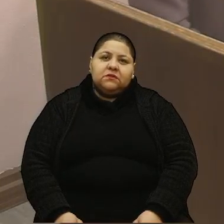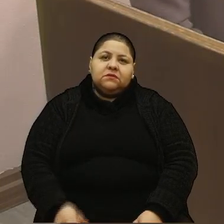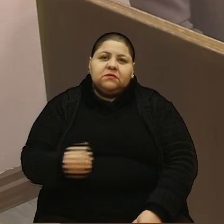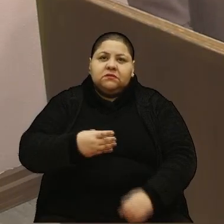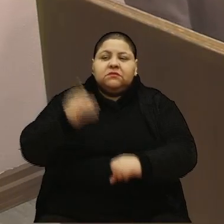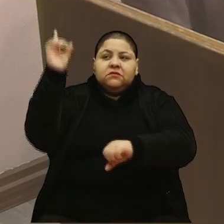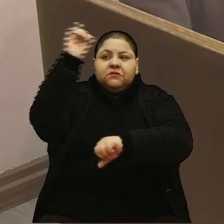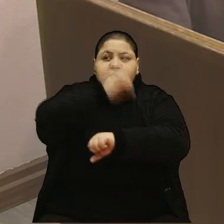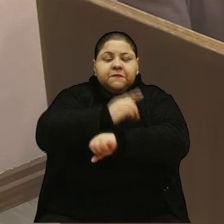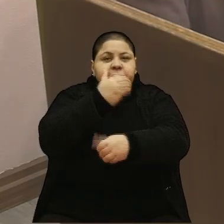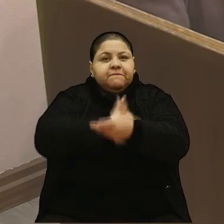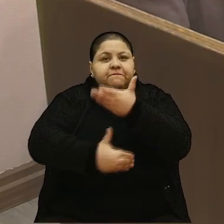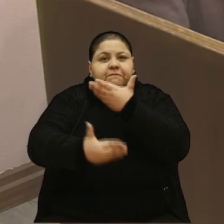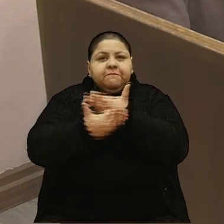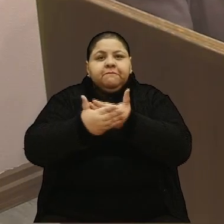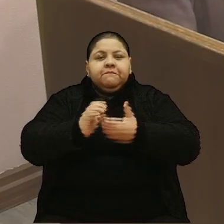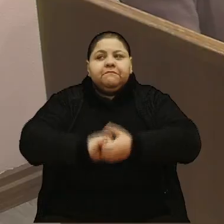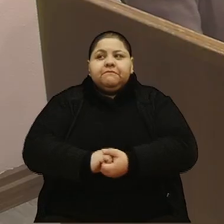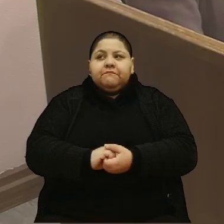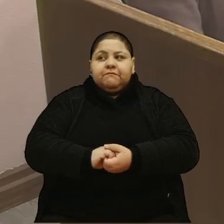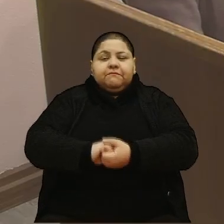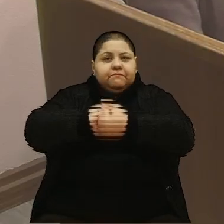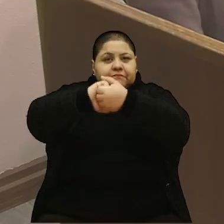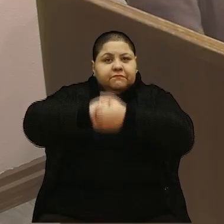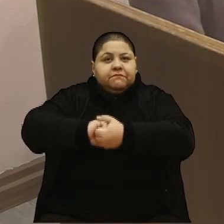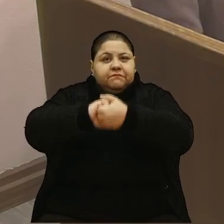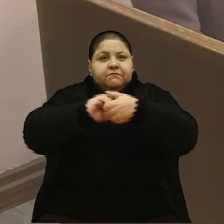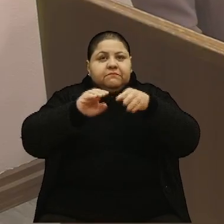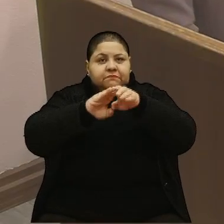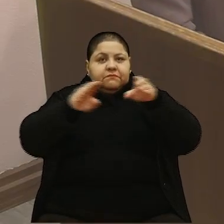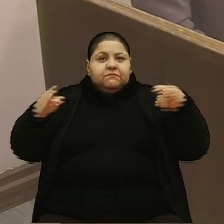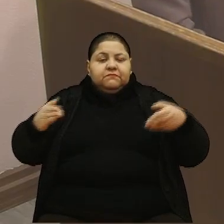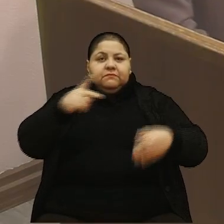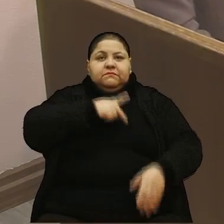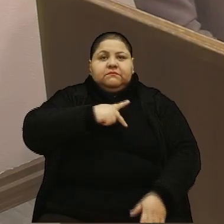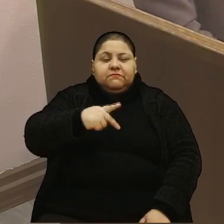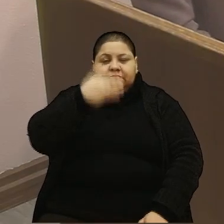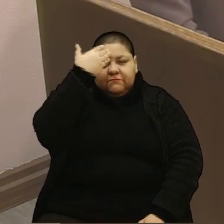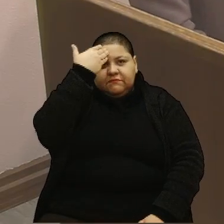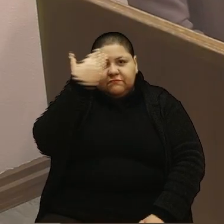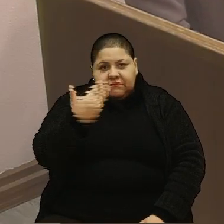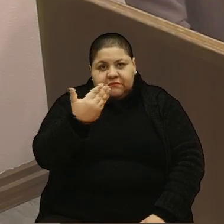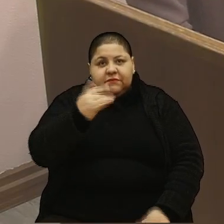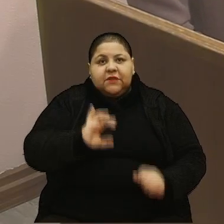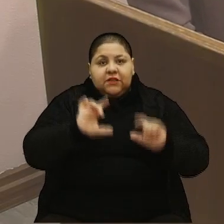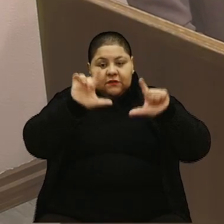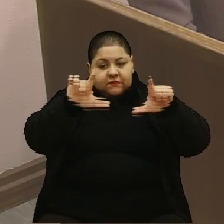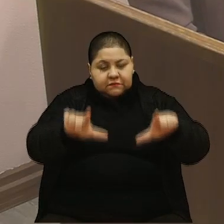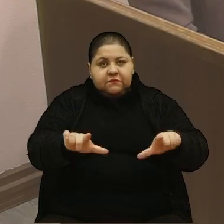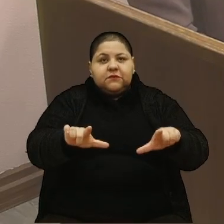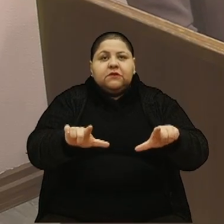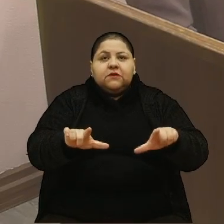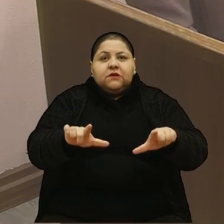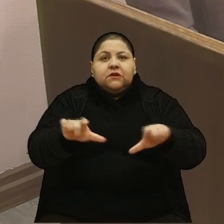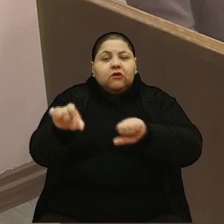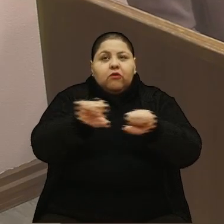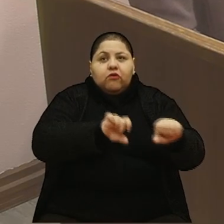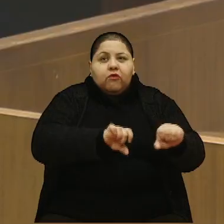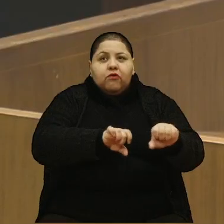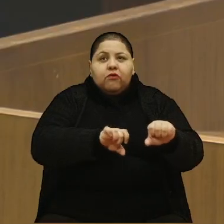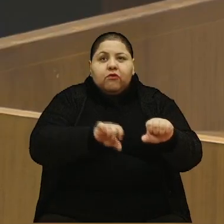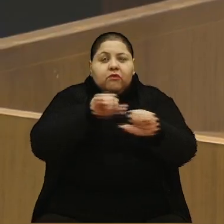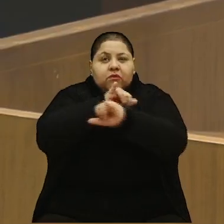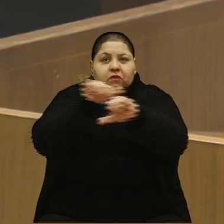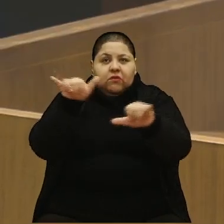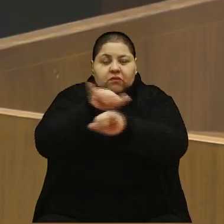Bom dia a todos. Cumprimento a mesa, o presidente, agradecemos a esse espaço para que a gente possa, então,